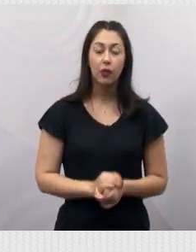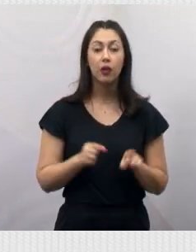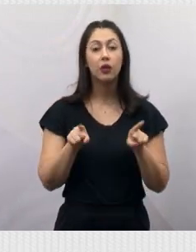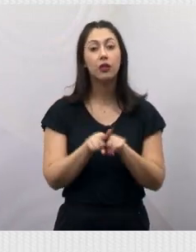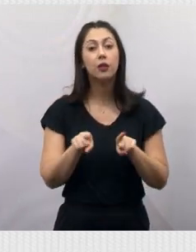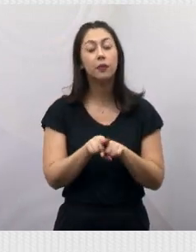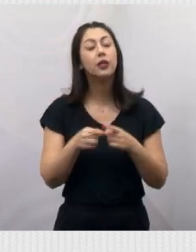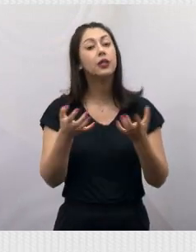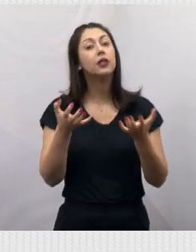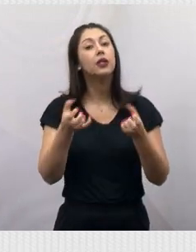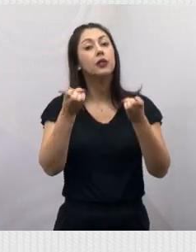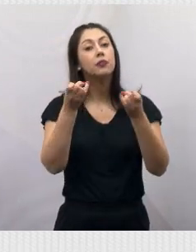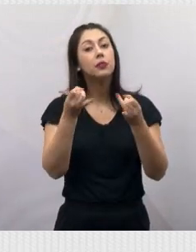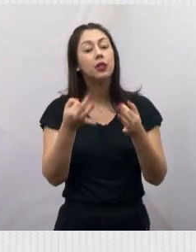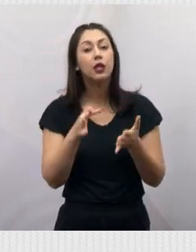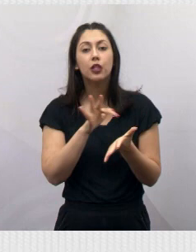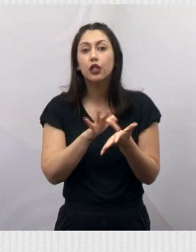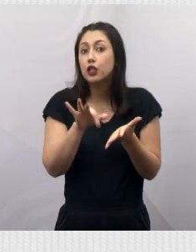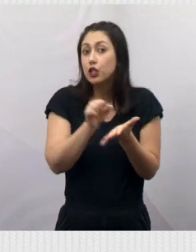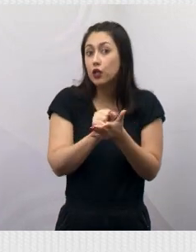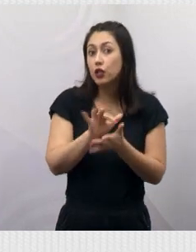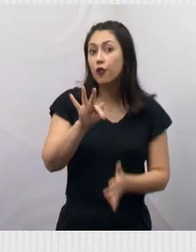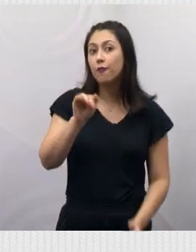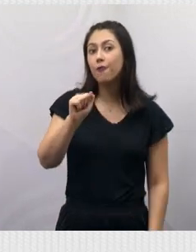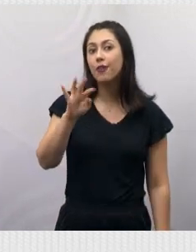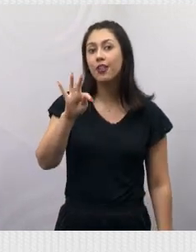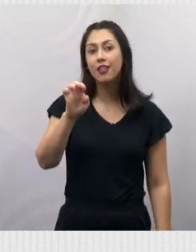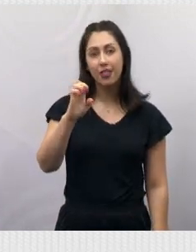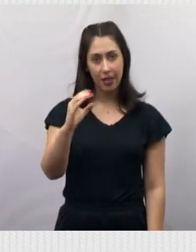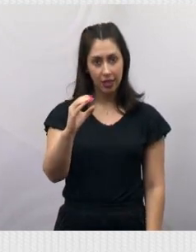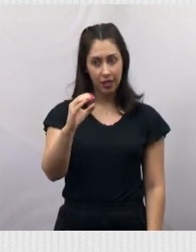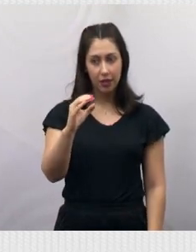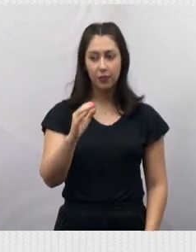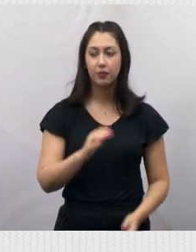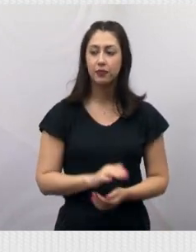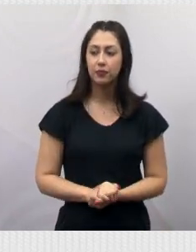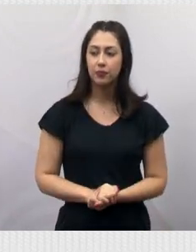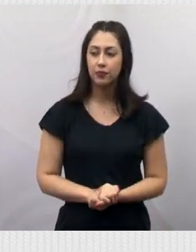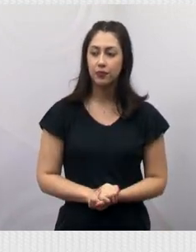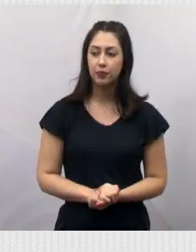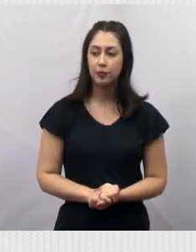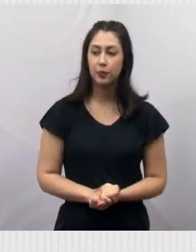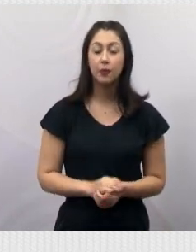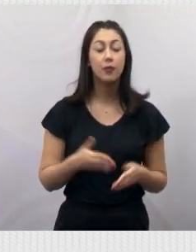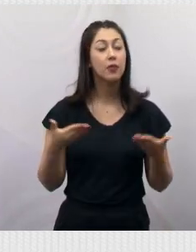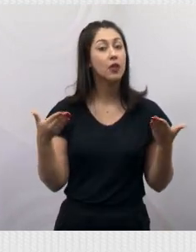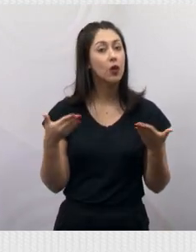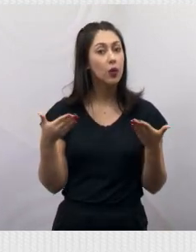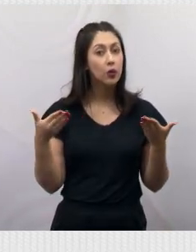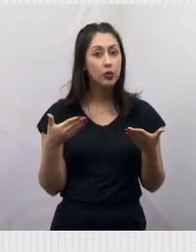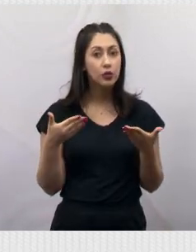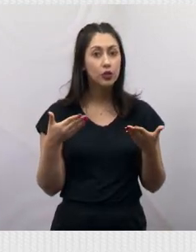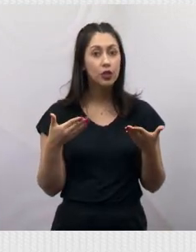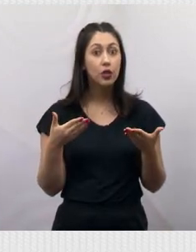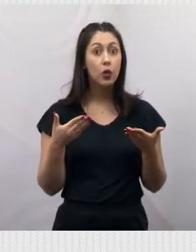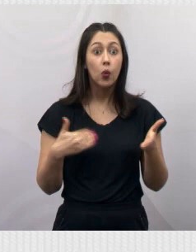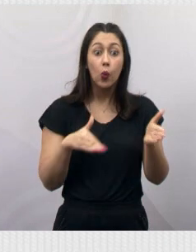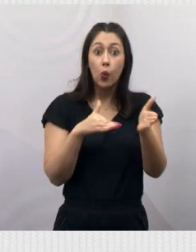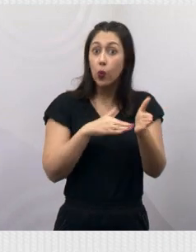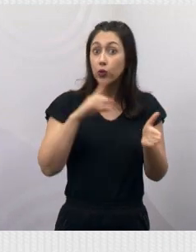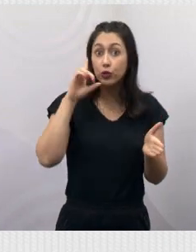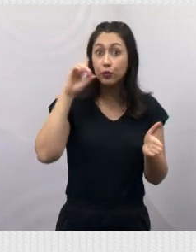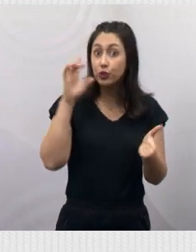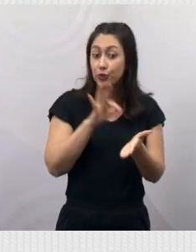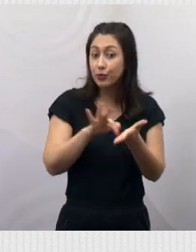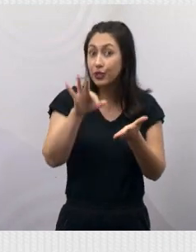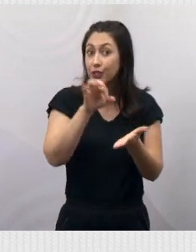Também quero falar sobre as inscrições da FATEC. Hoje, pode mudar, por favor? Hoje está acontecendo o último dia para